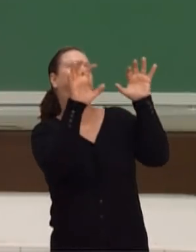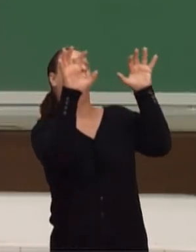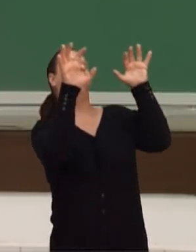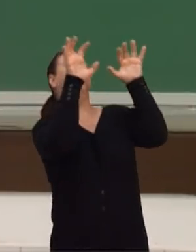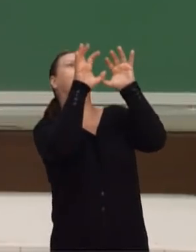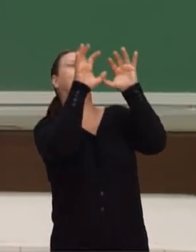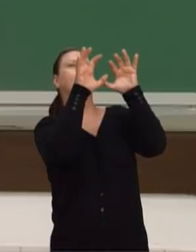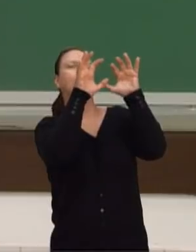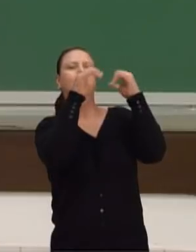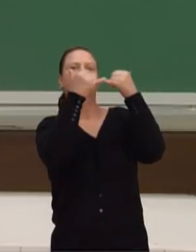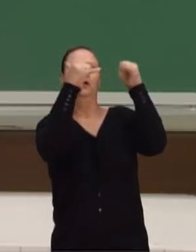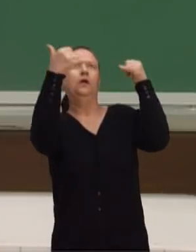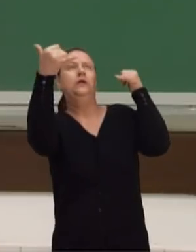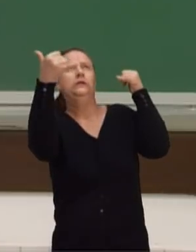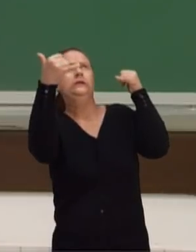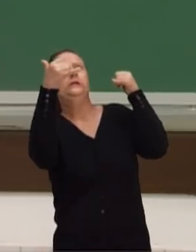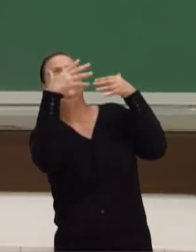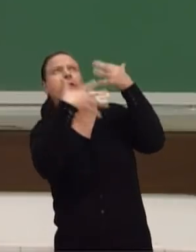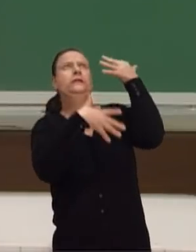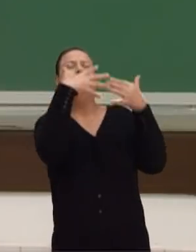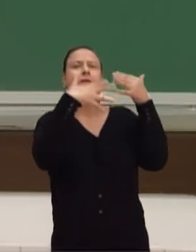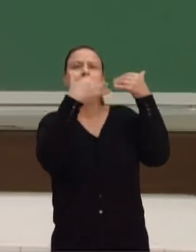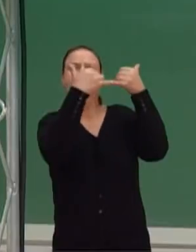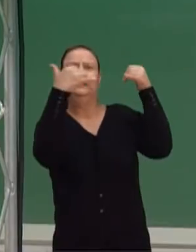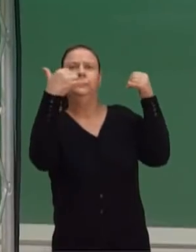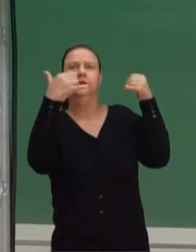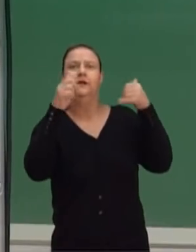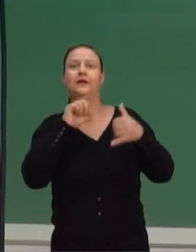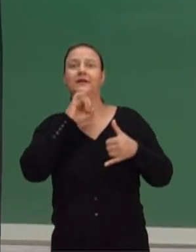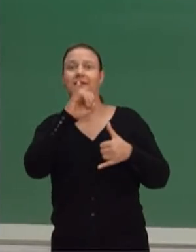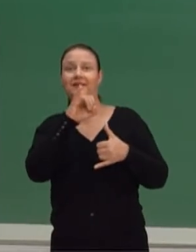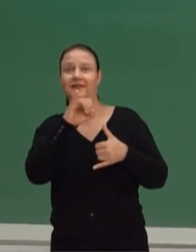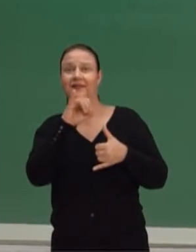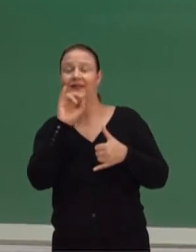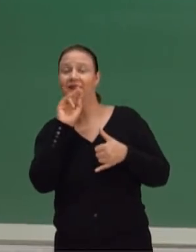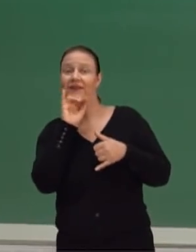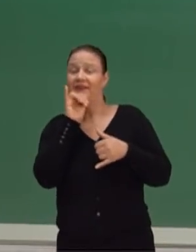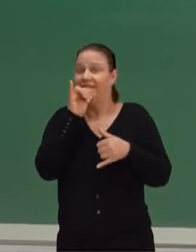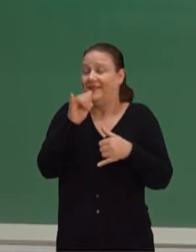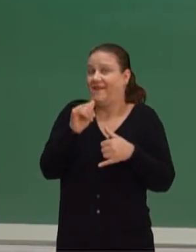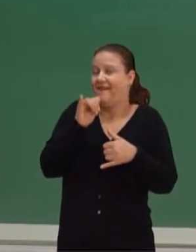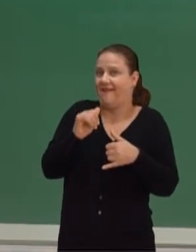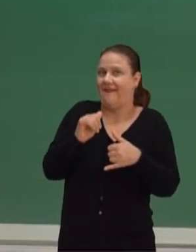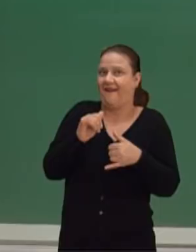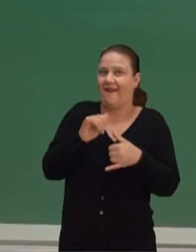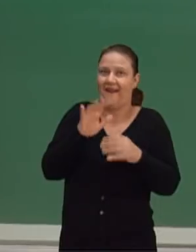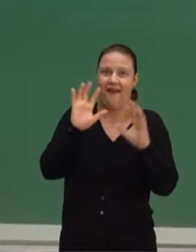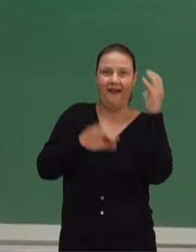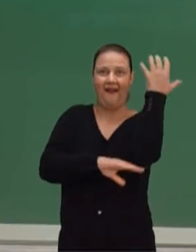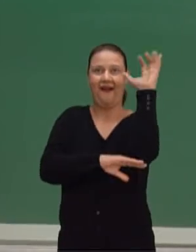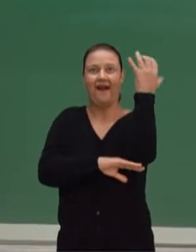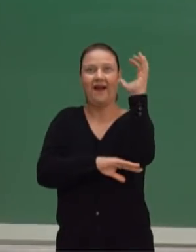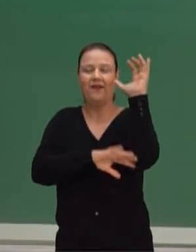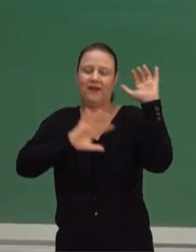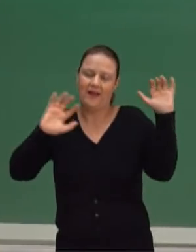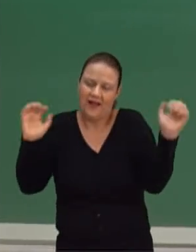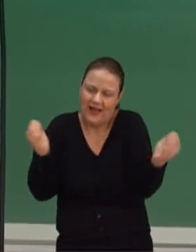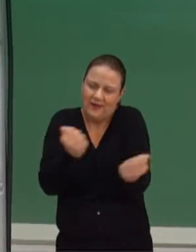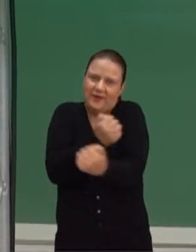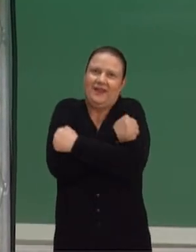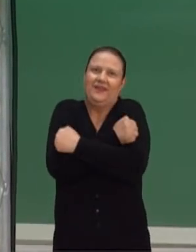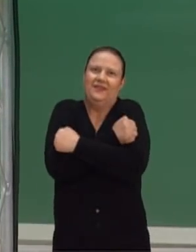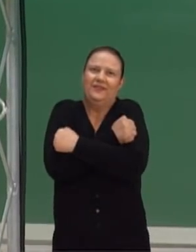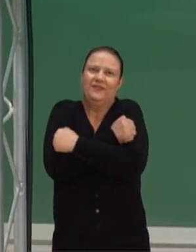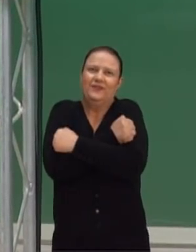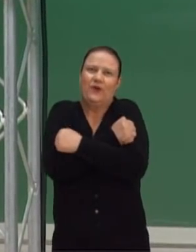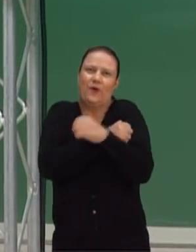daquela árvore. Se você disser que a árvore abraçou o poste, é uma prosopopeia. Fácil, né? Nós trabalhamos